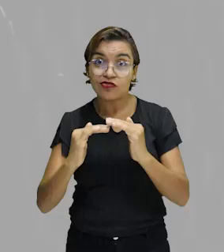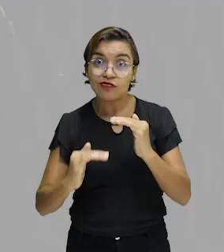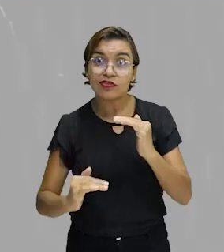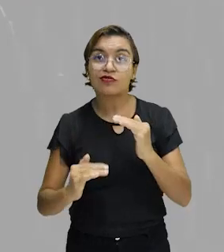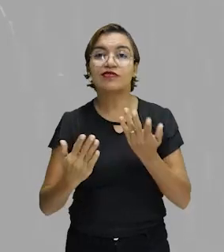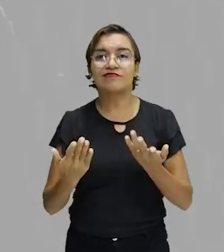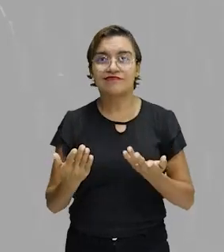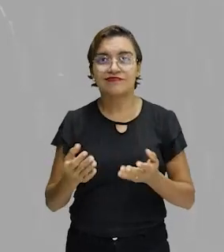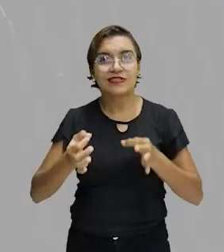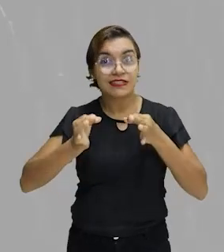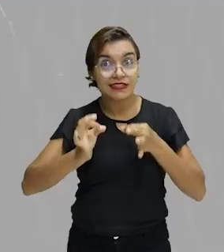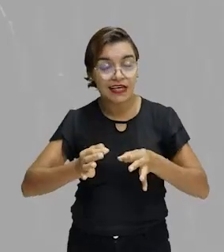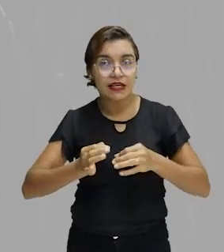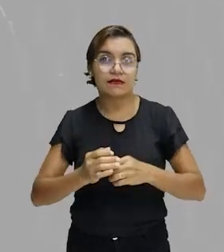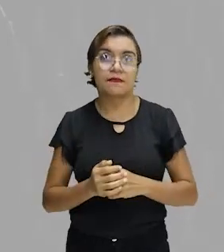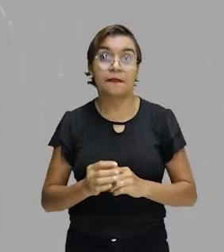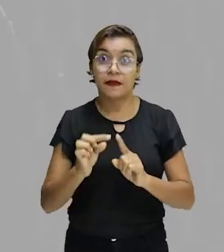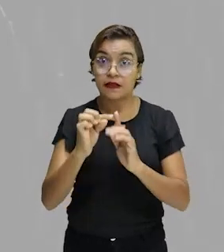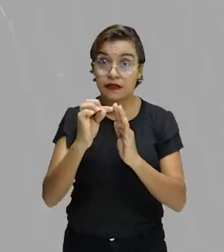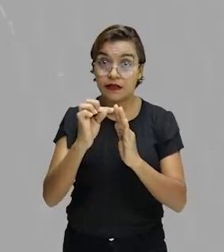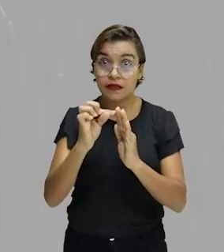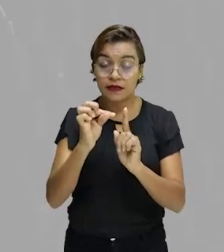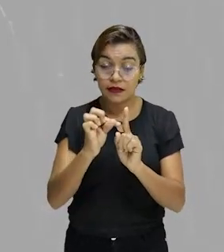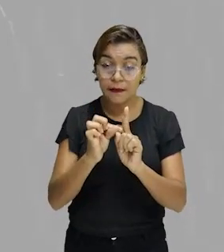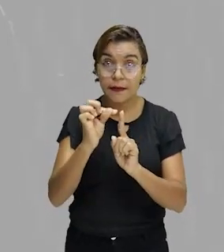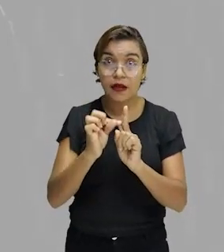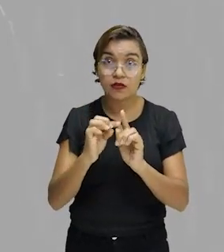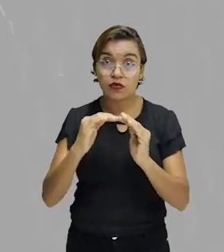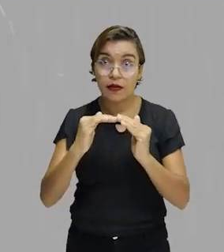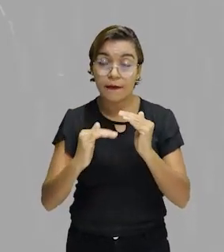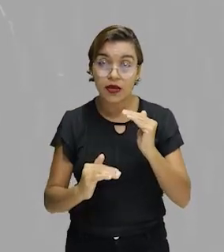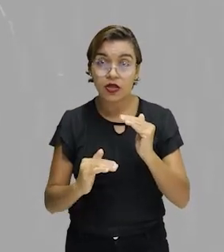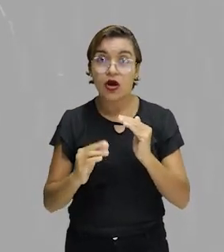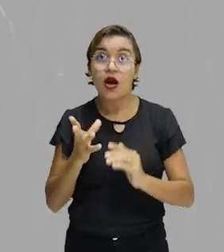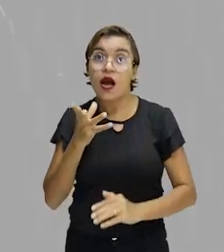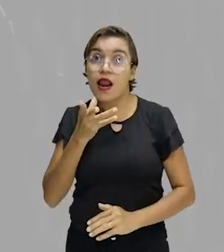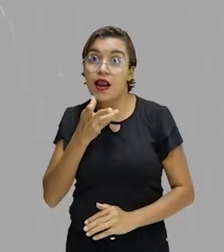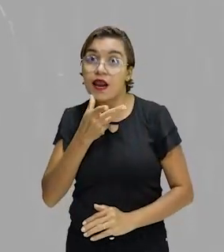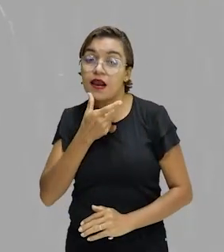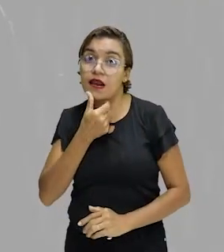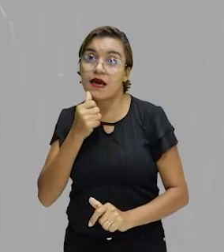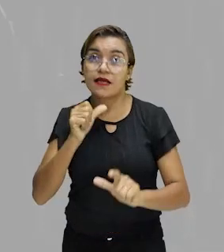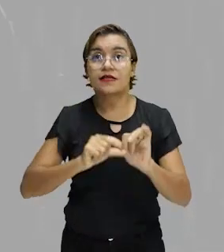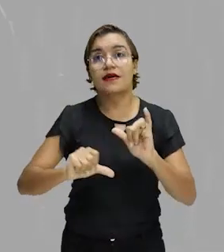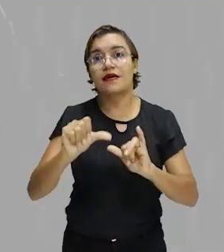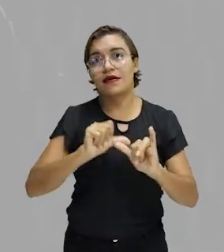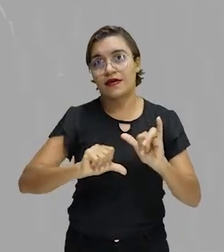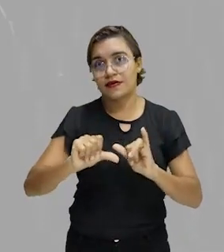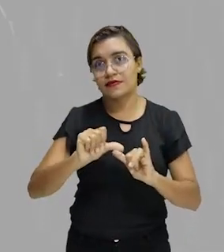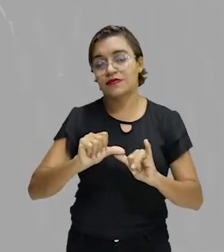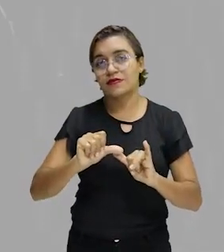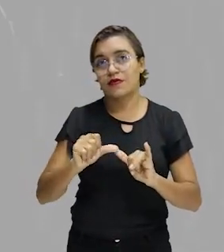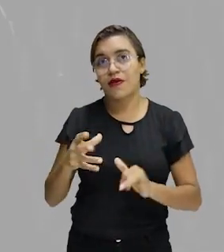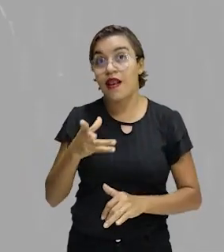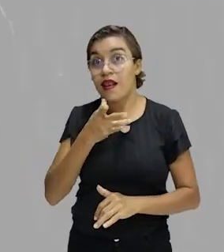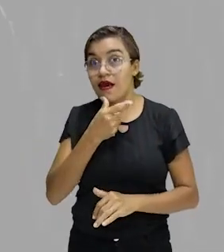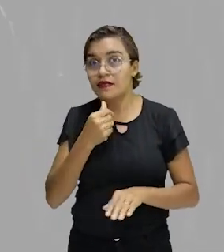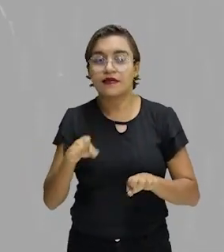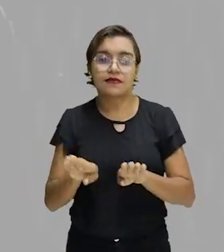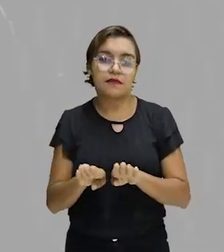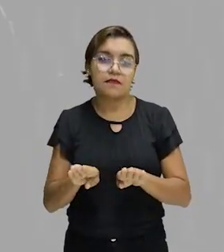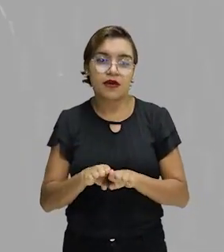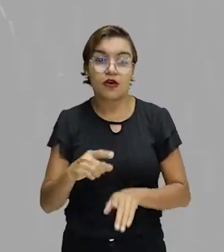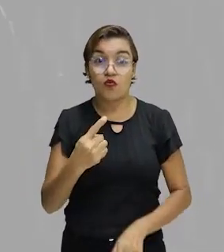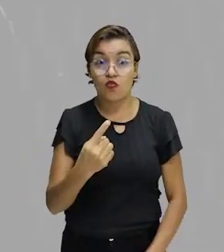corretíssimo. Quanto menor a temperatura, mais lenta será a reação química. 1, 2, 3 estão corretos.